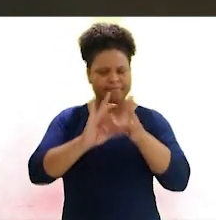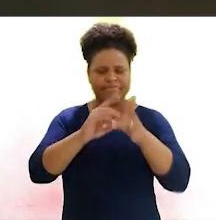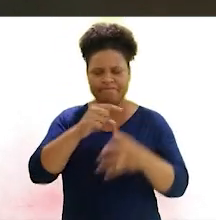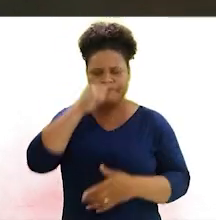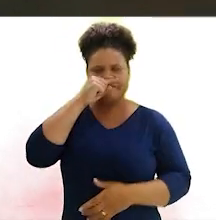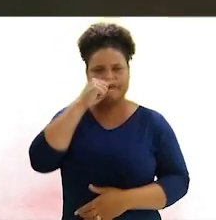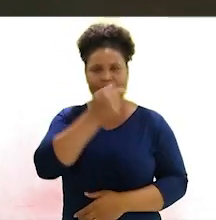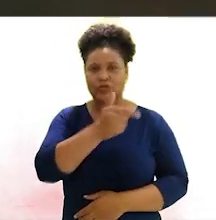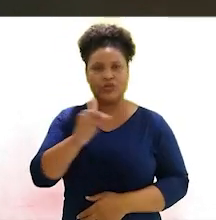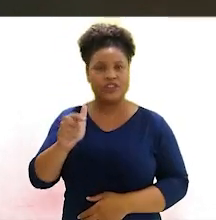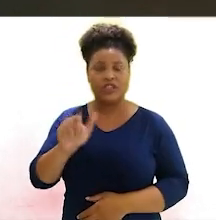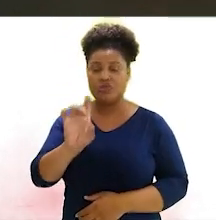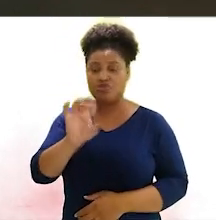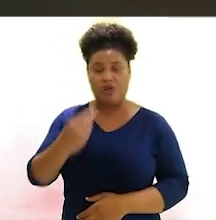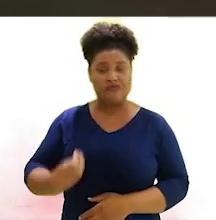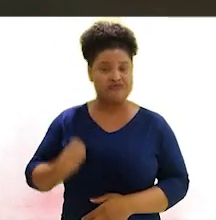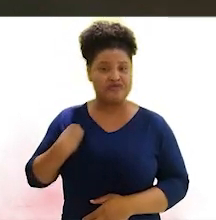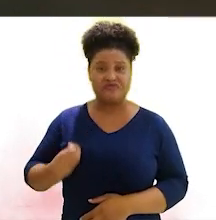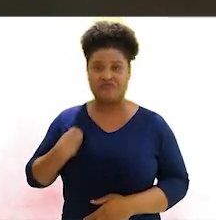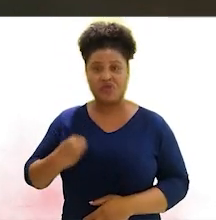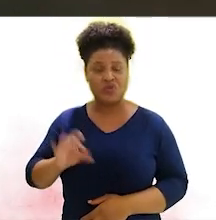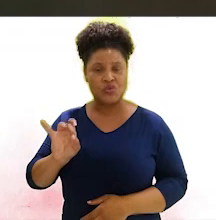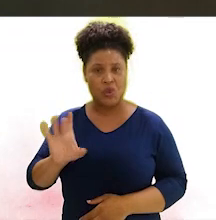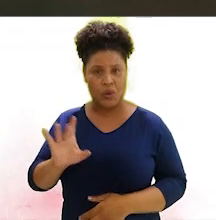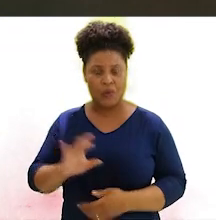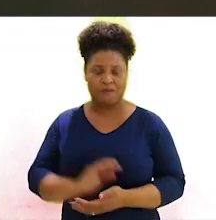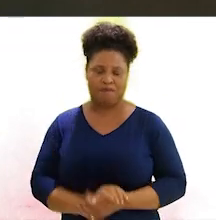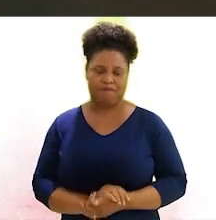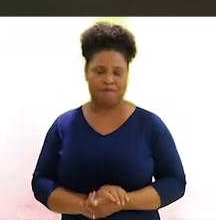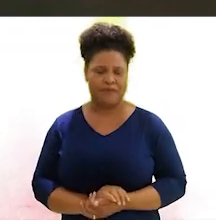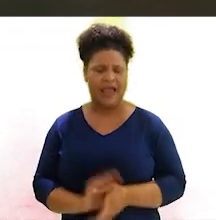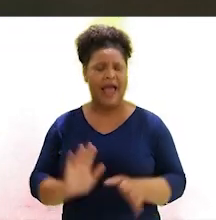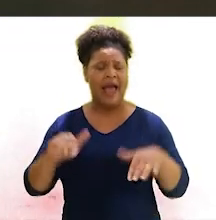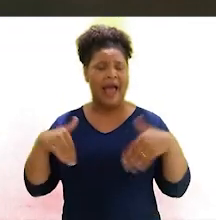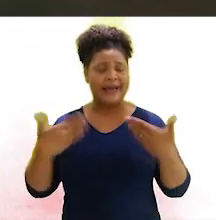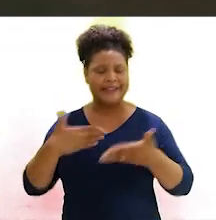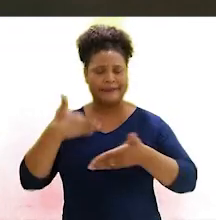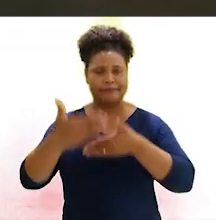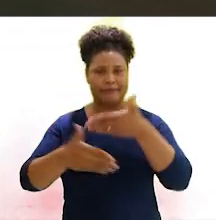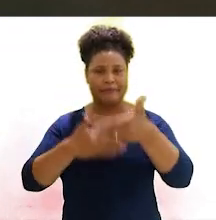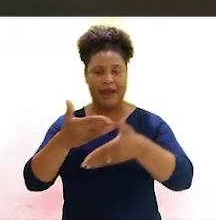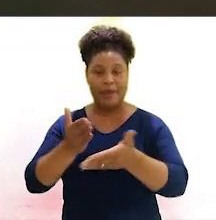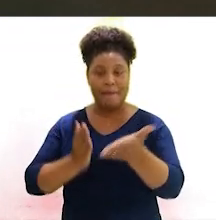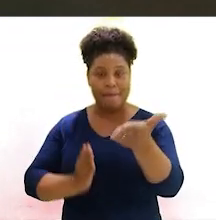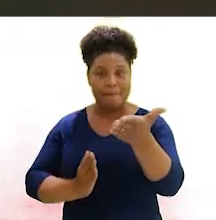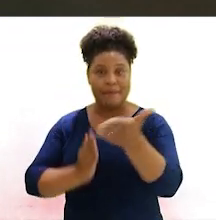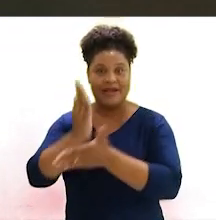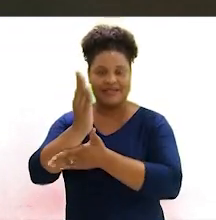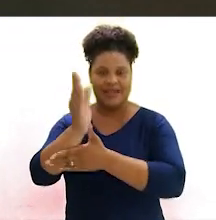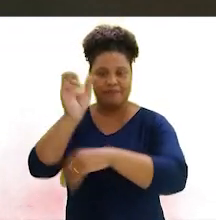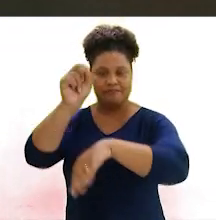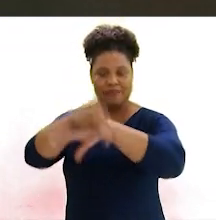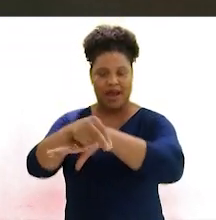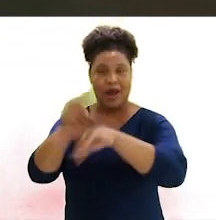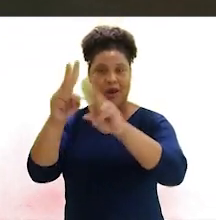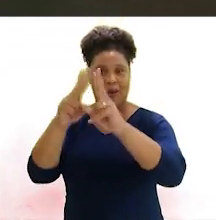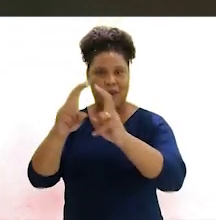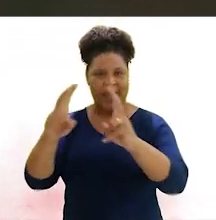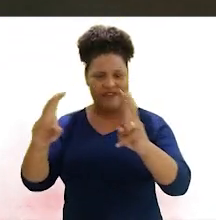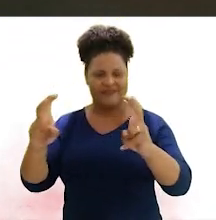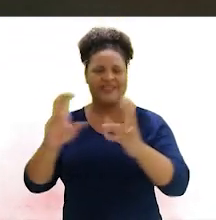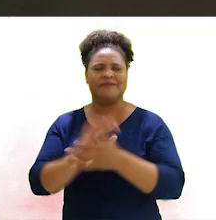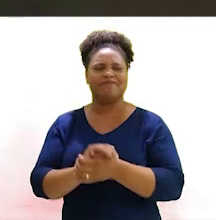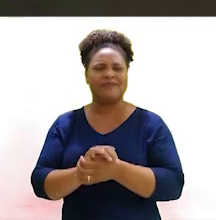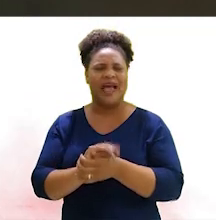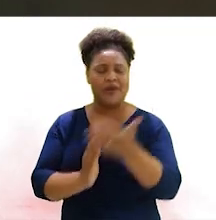jeito E aí eu entrei na UEFS Universidade Estadual de Feira de Santana e eu tava no meio